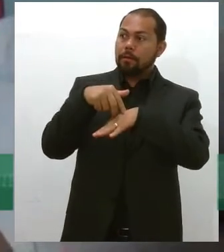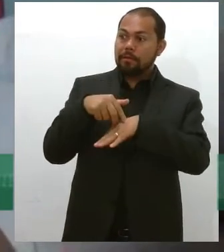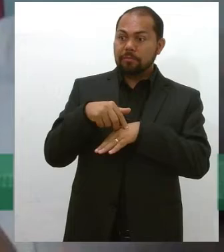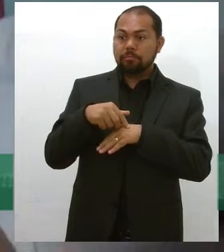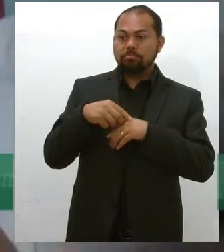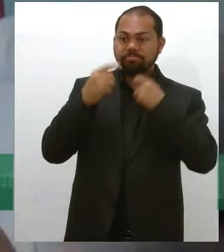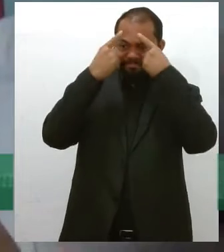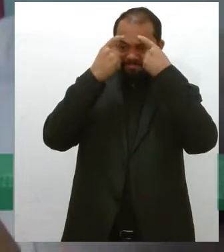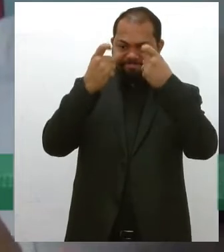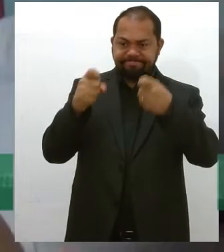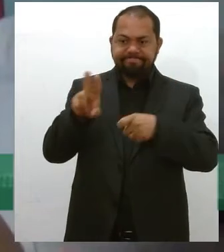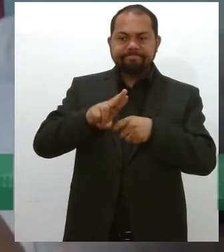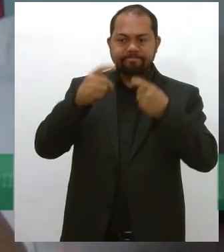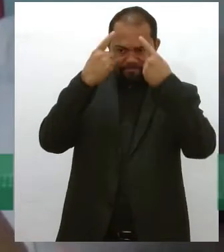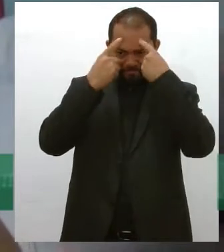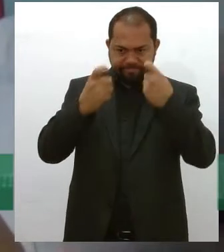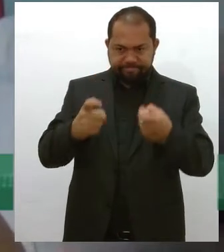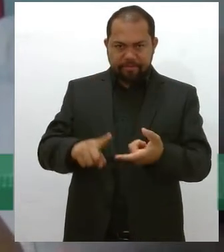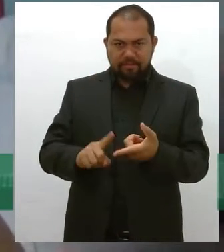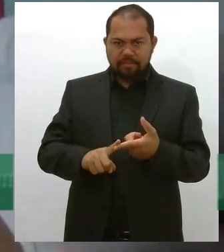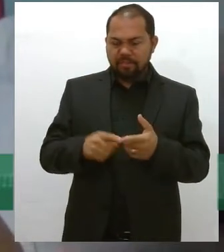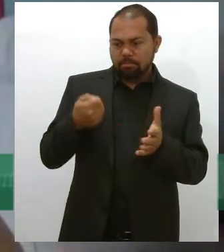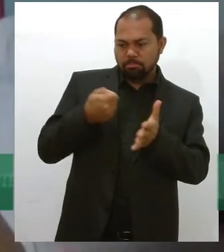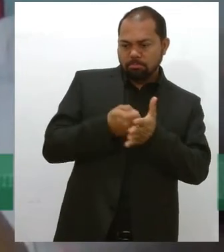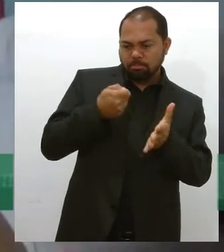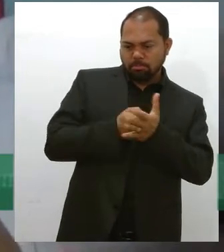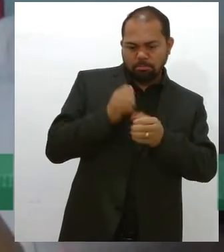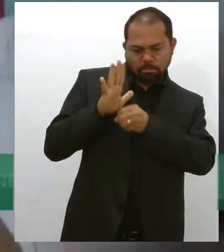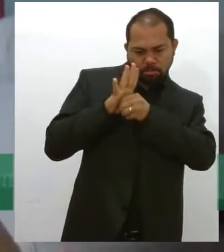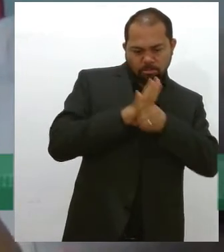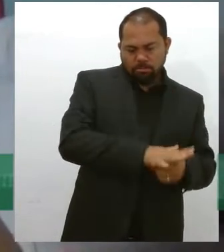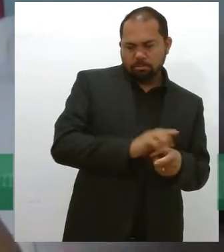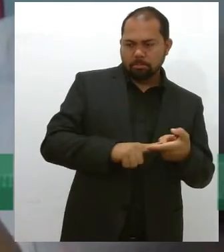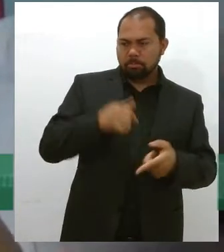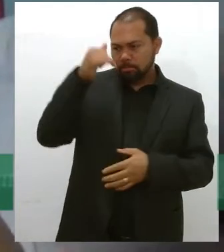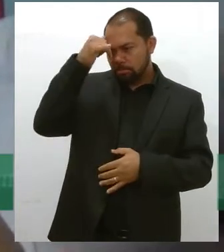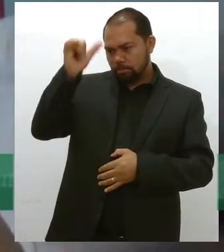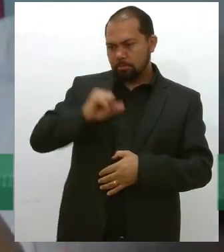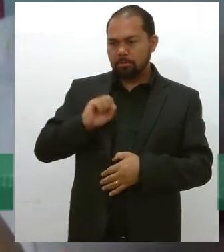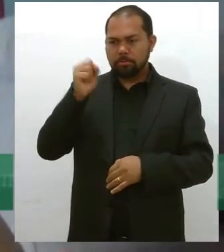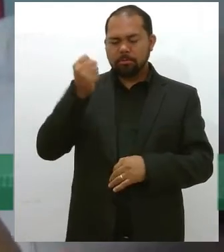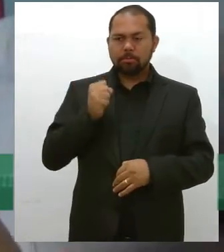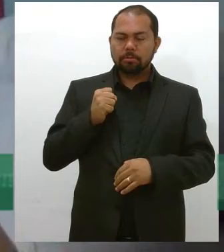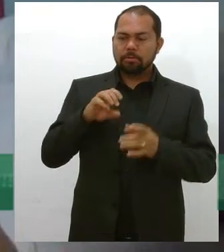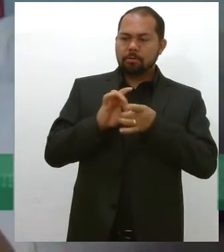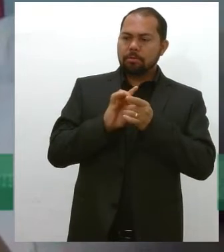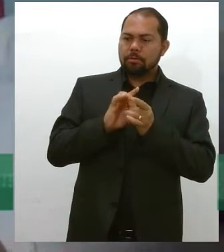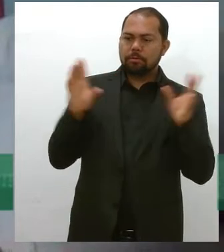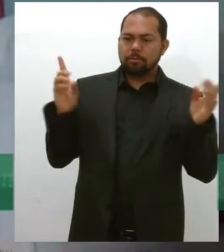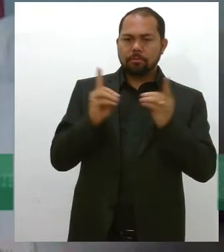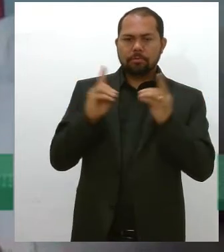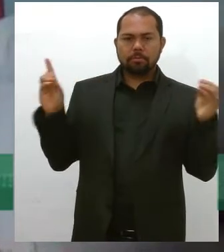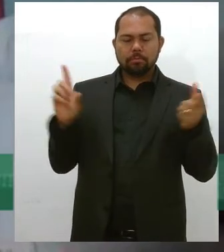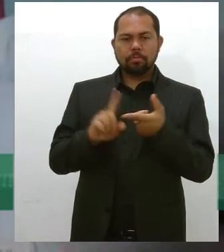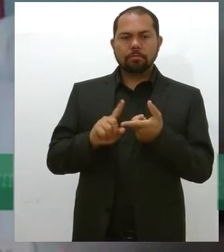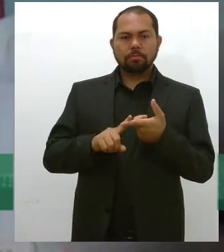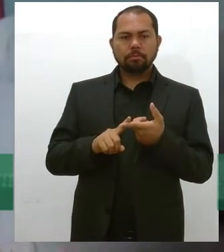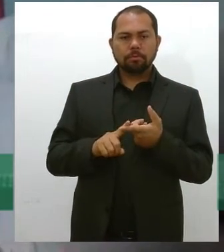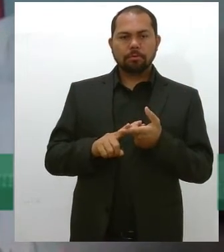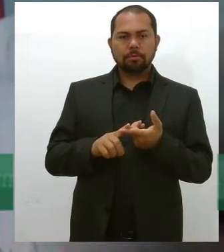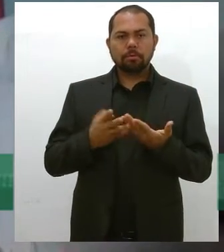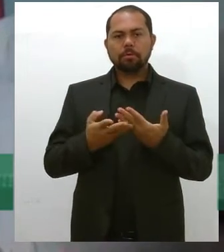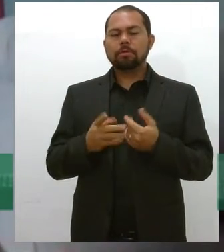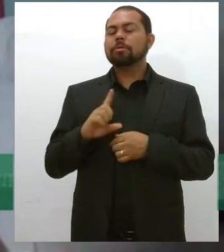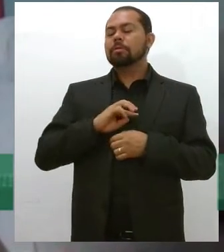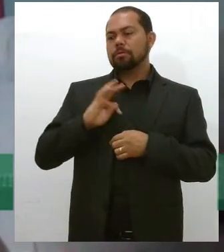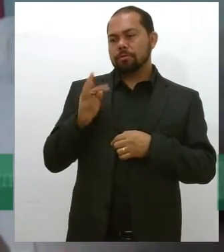termo de repressão, para evitar que Sergipe seja considerado uma capitania independente. E aí tem toda aquela